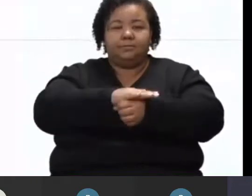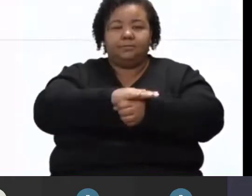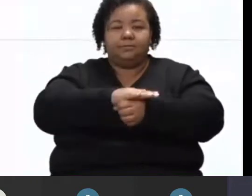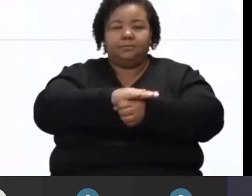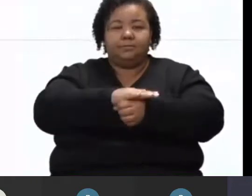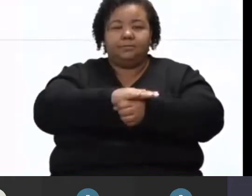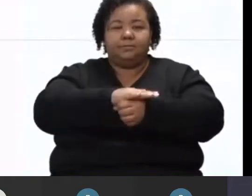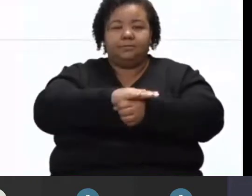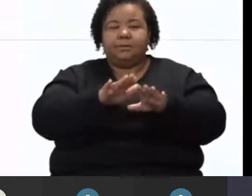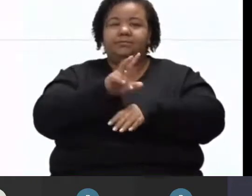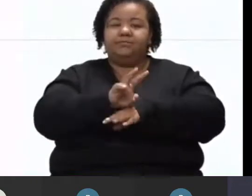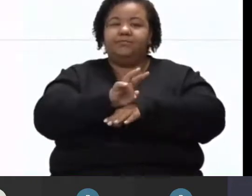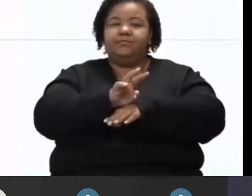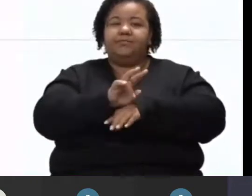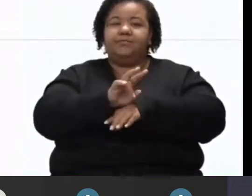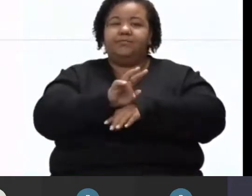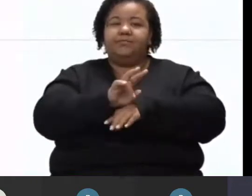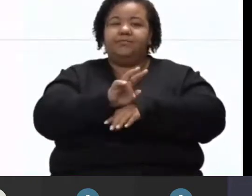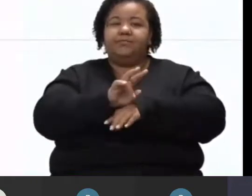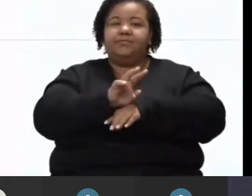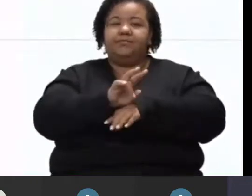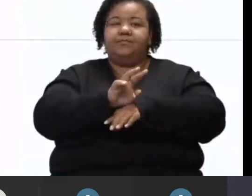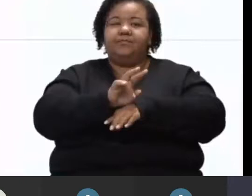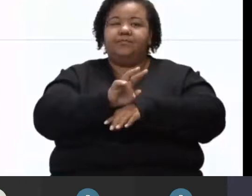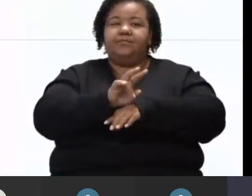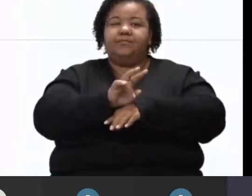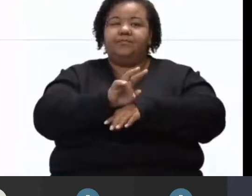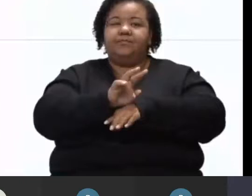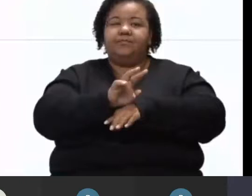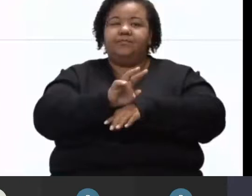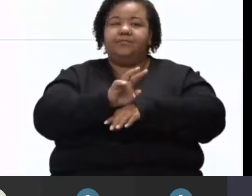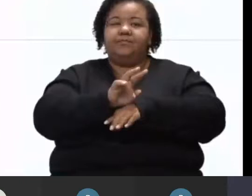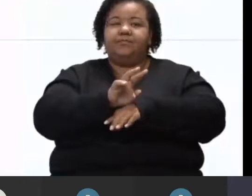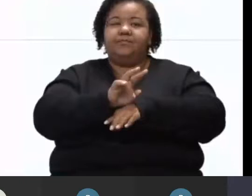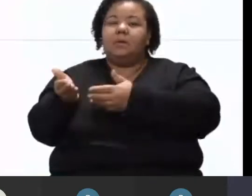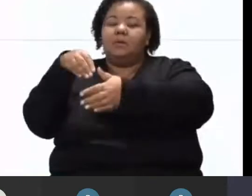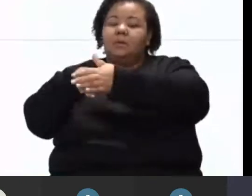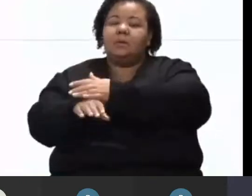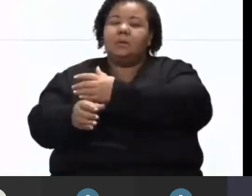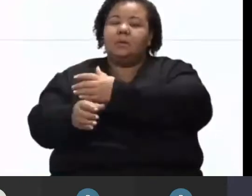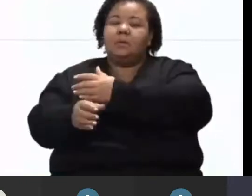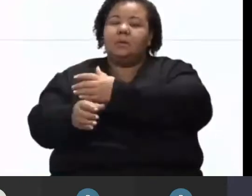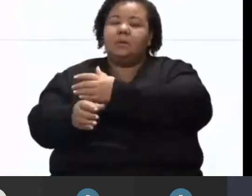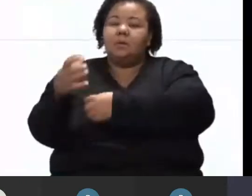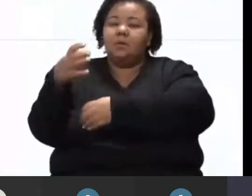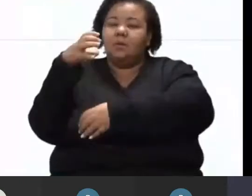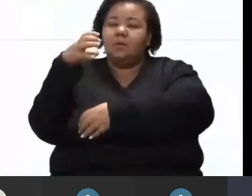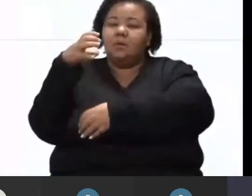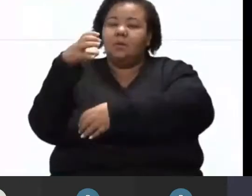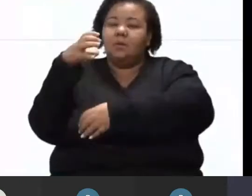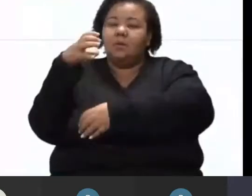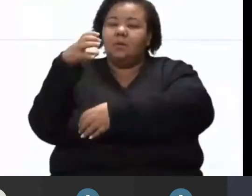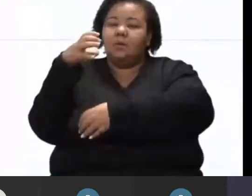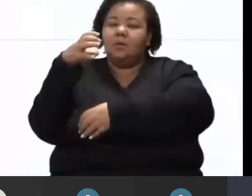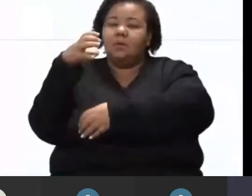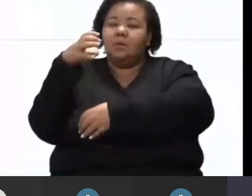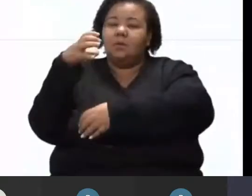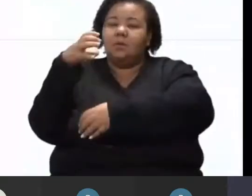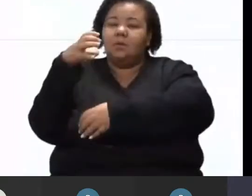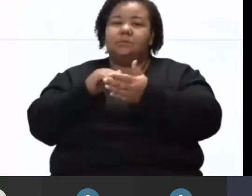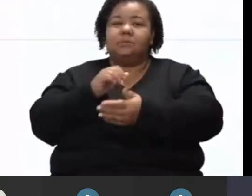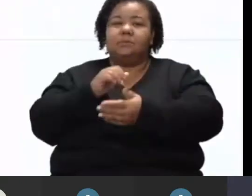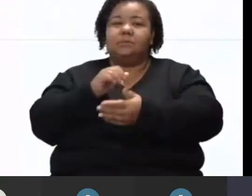de cultura. E aí, após, você vai levar para a autoclave e na autoclave vai realizar um aquecimento a